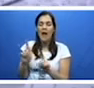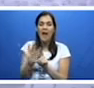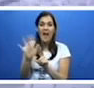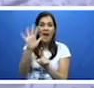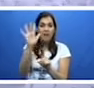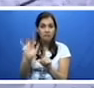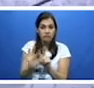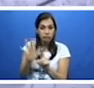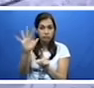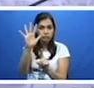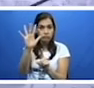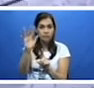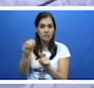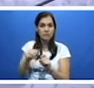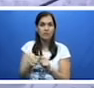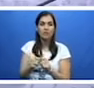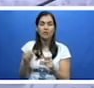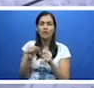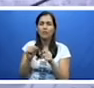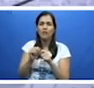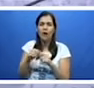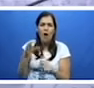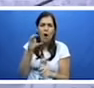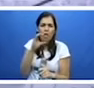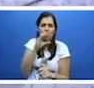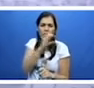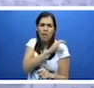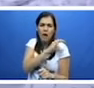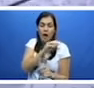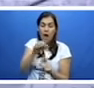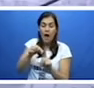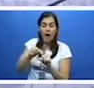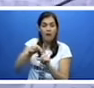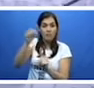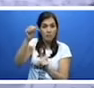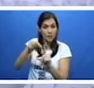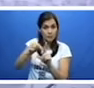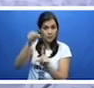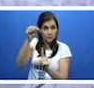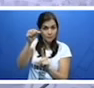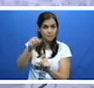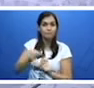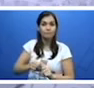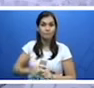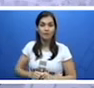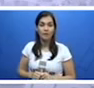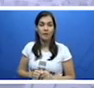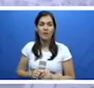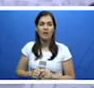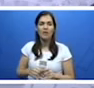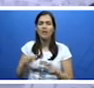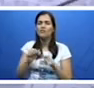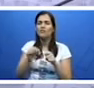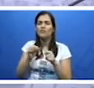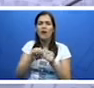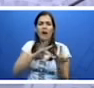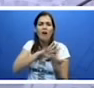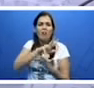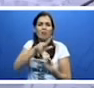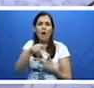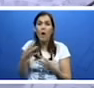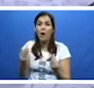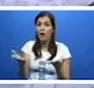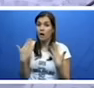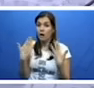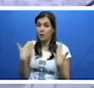que fez aumentar a temperatura média da terra e levar essa situação uma outra teoria é que poderia ter caído